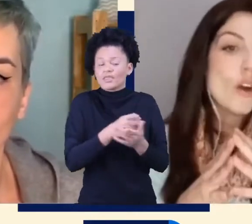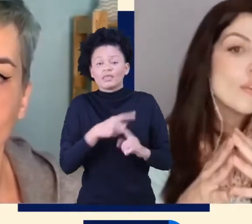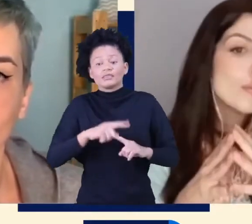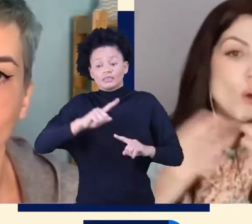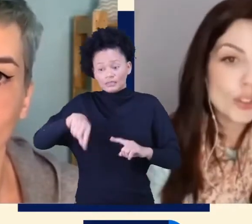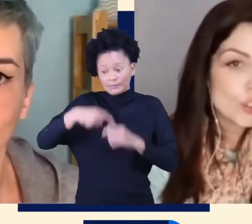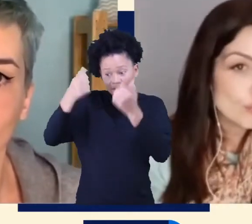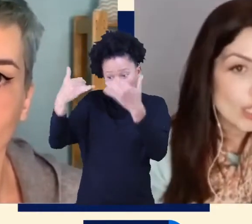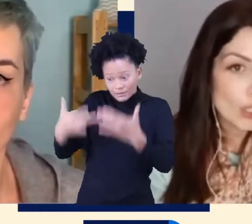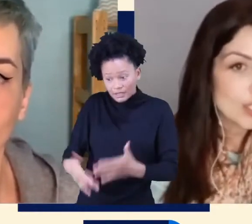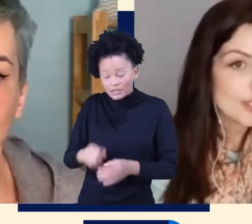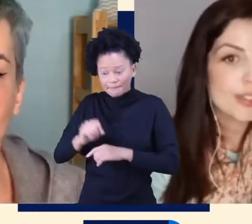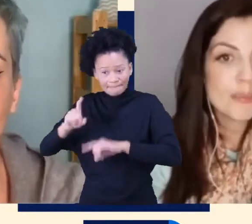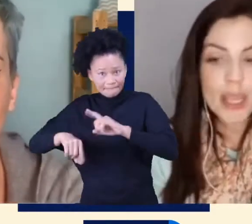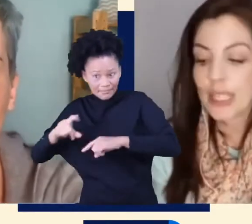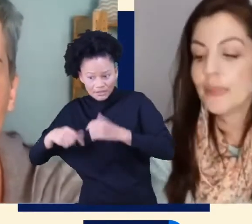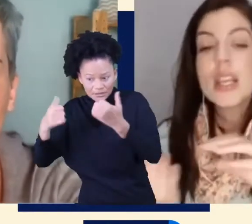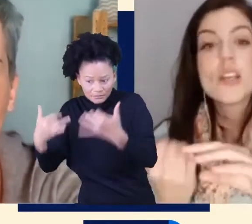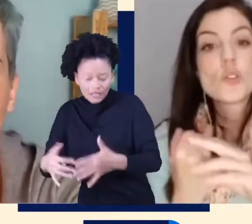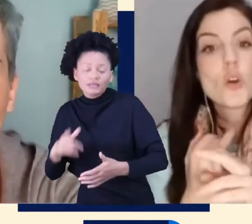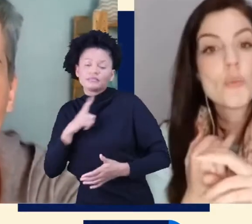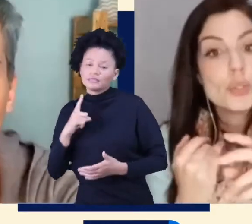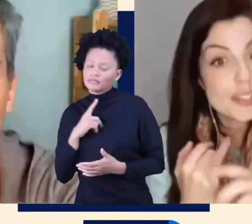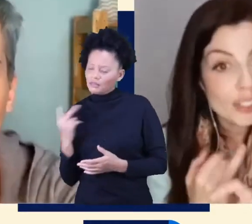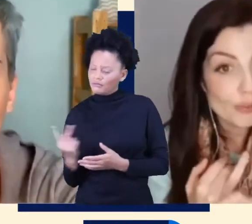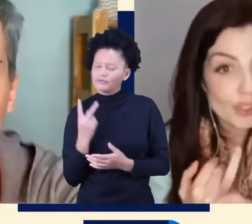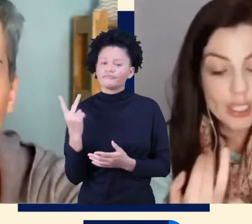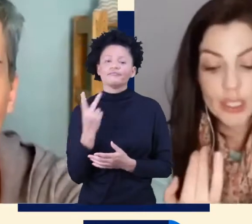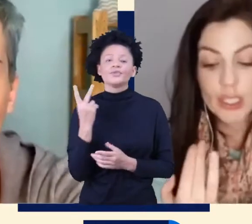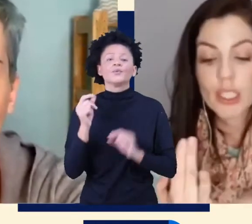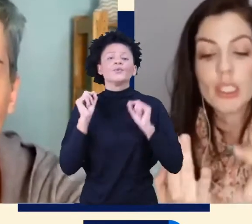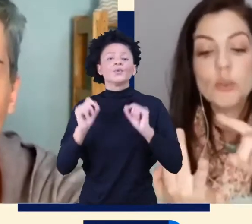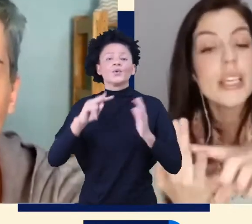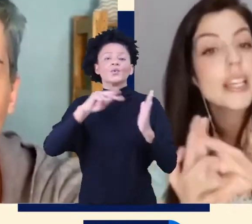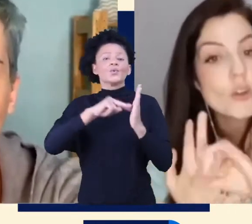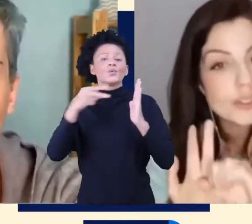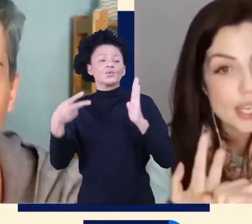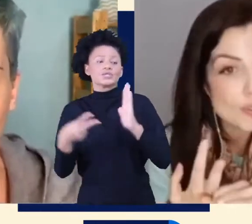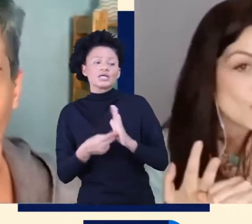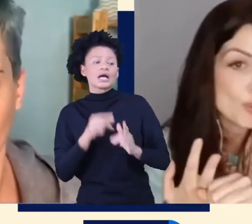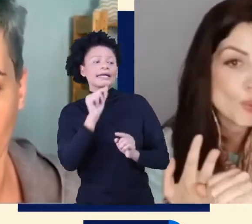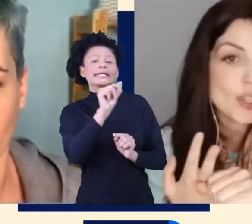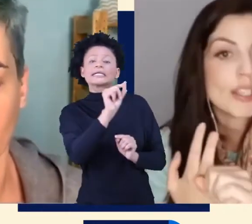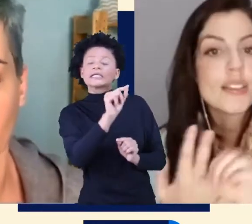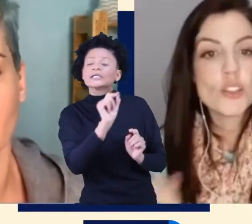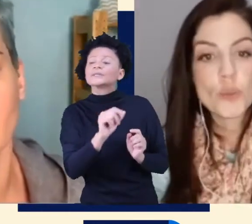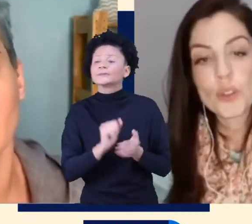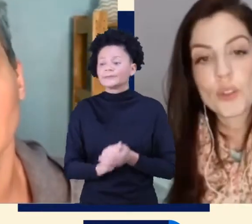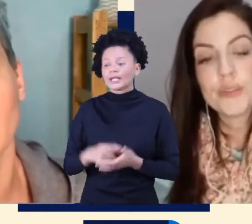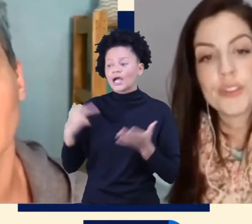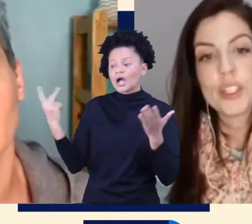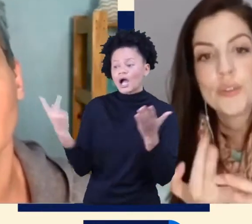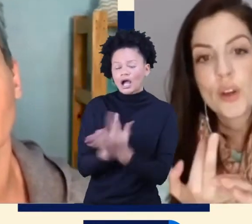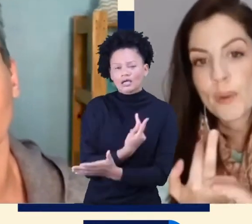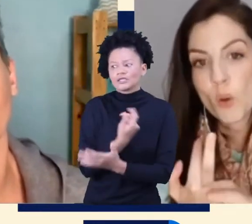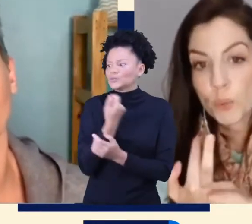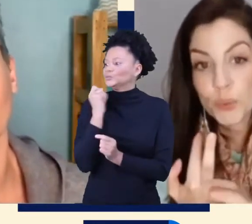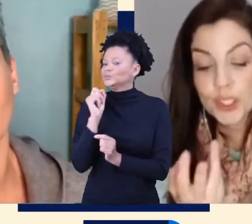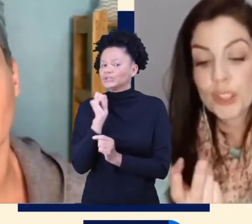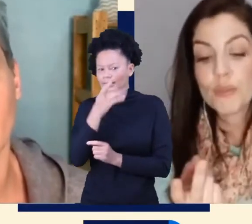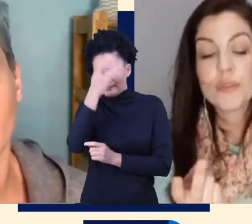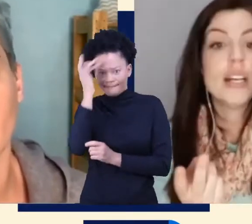pornografia envolve um monte de valores também, sobre o que significa aquilo, o que acontece com a pessoa que assiste pornografia de